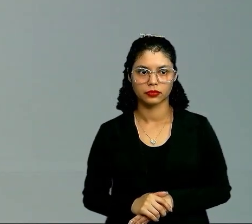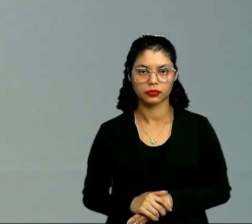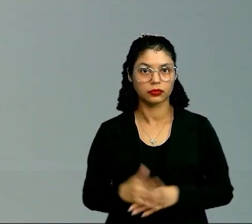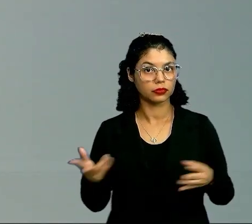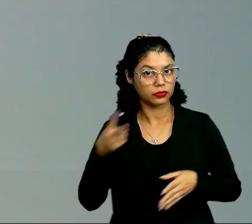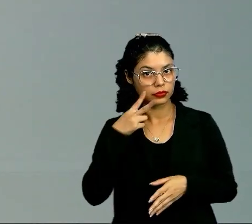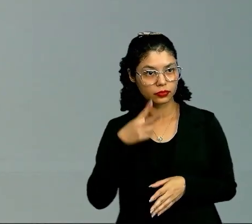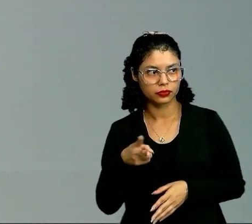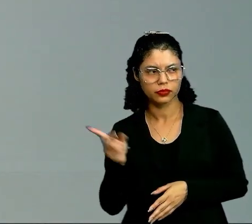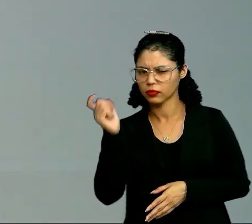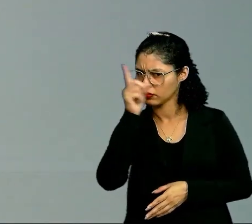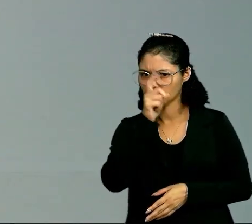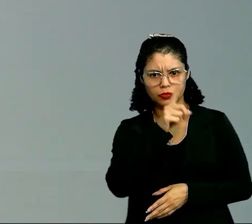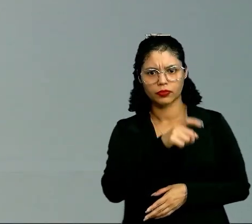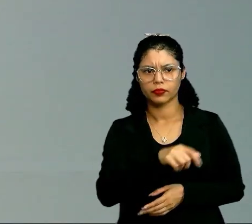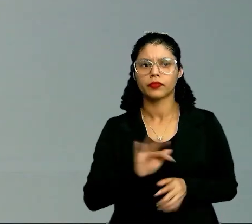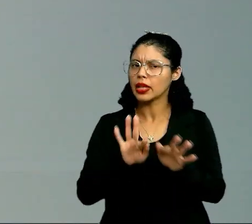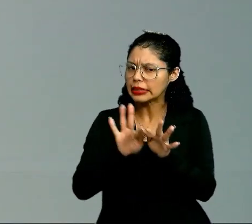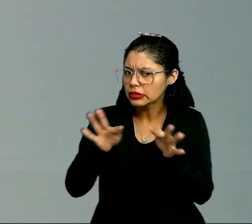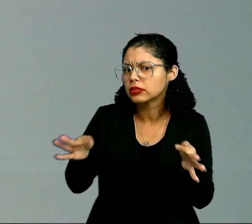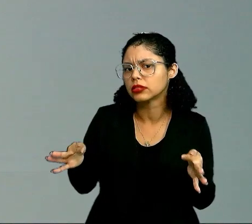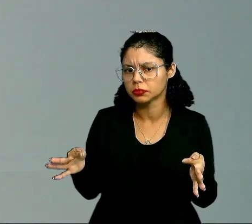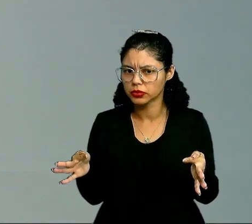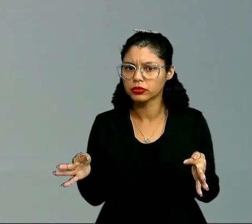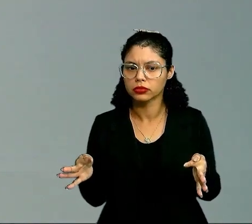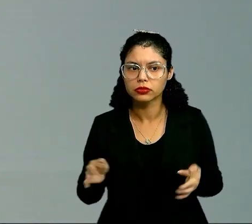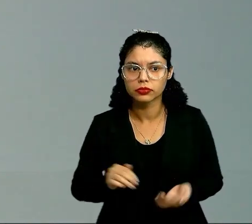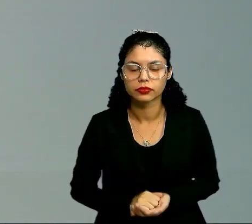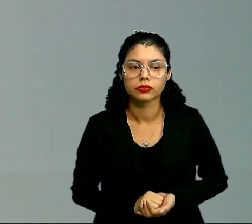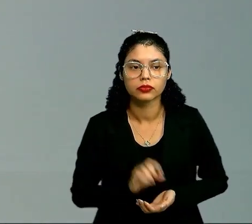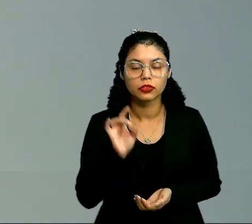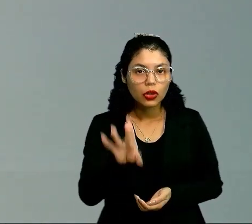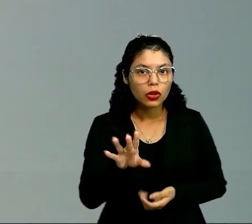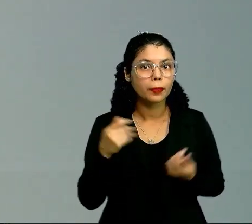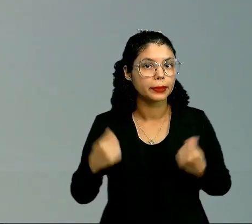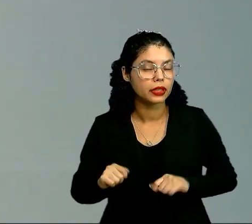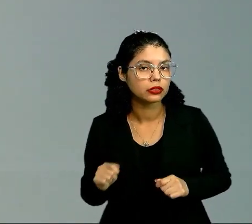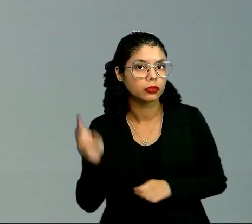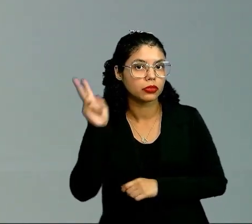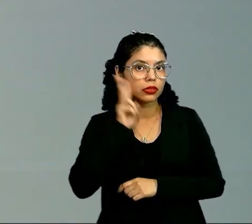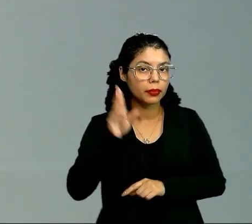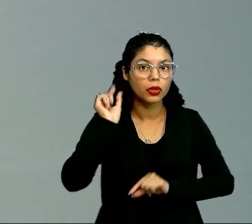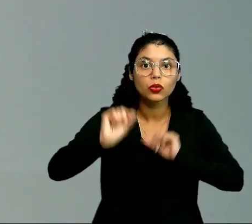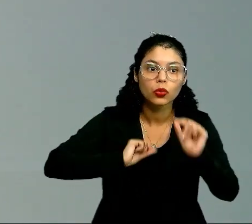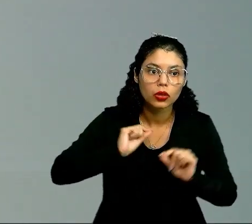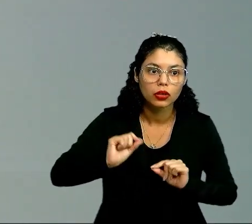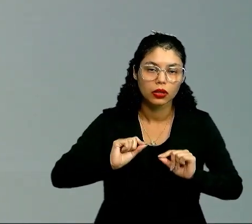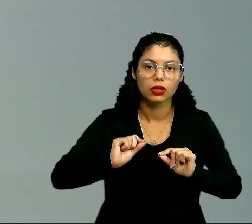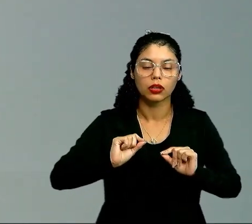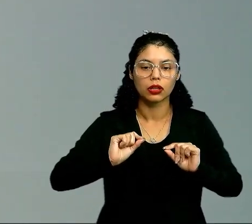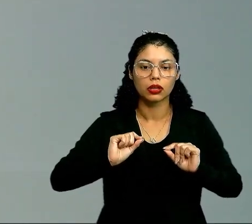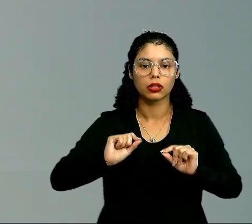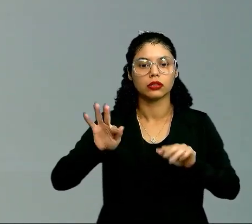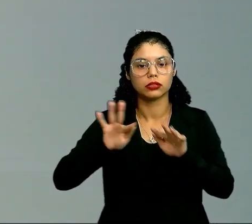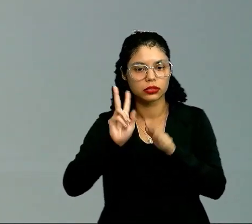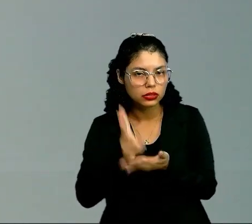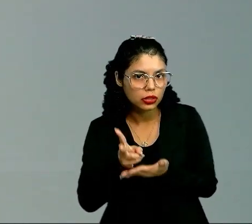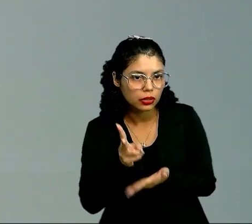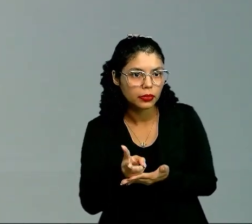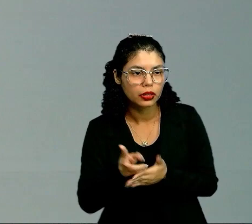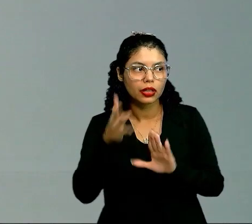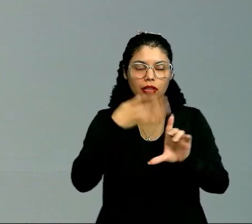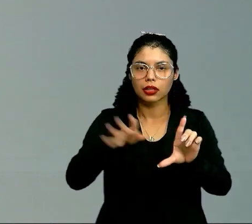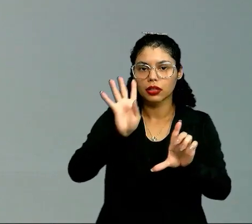Viu só como não é difícil? Ela é simples. Só devemos lembrar, tá, pessoal? Sempre